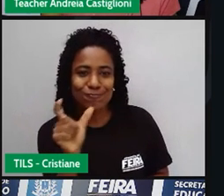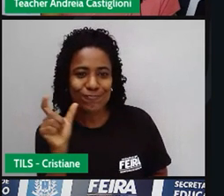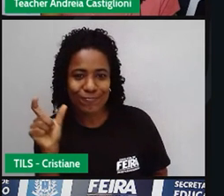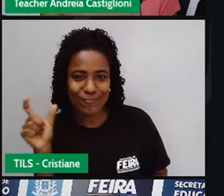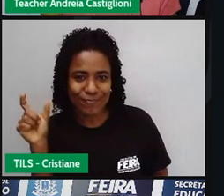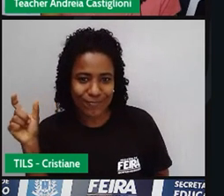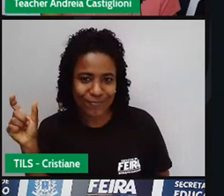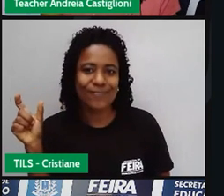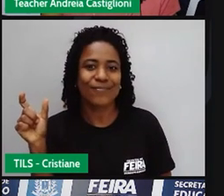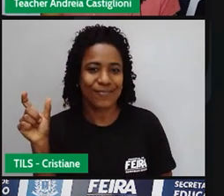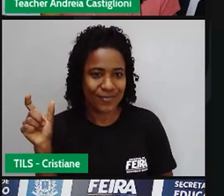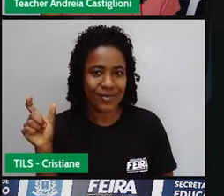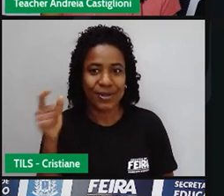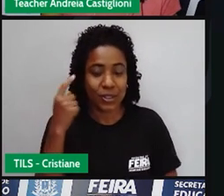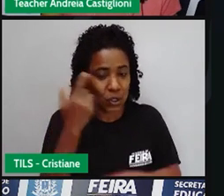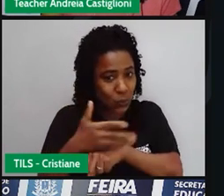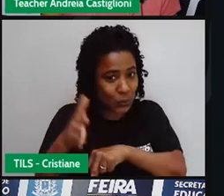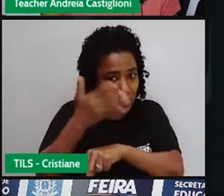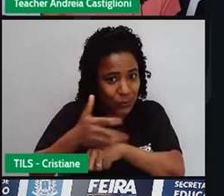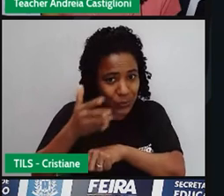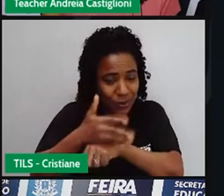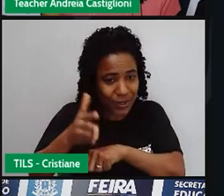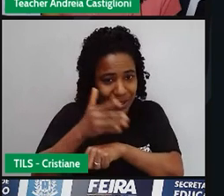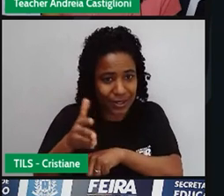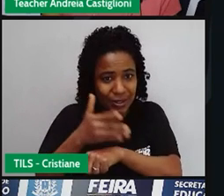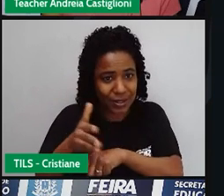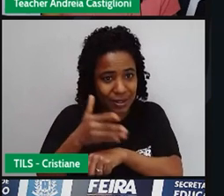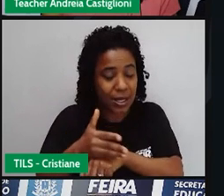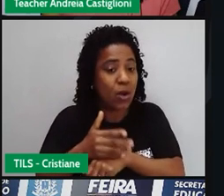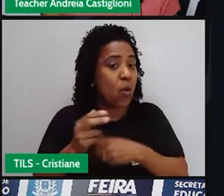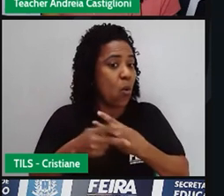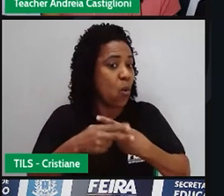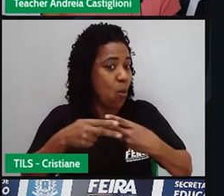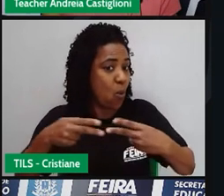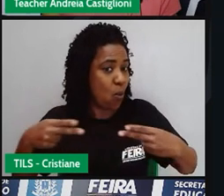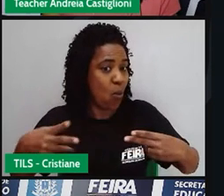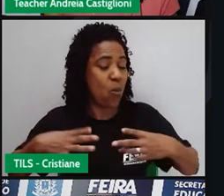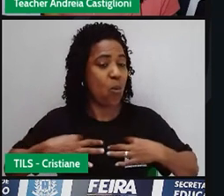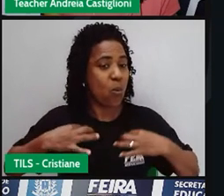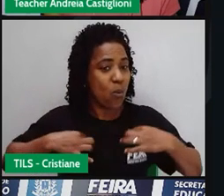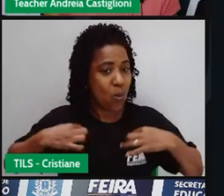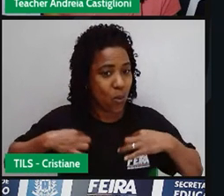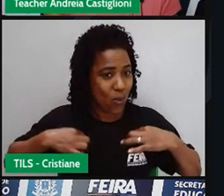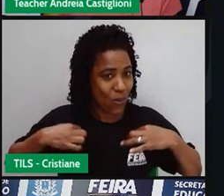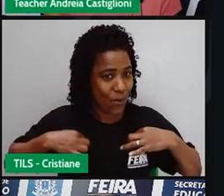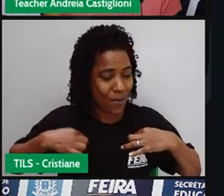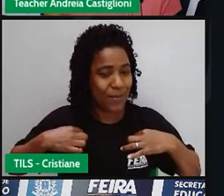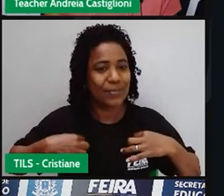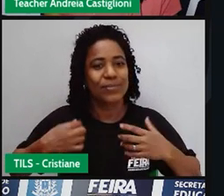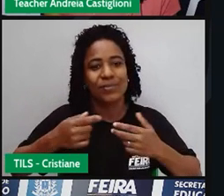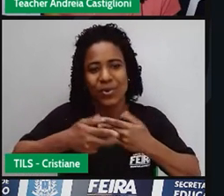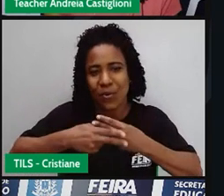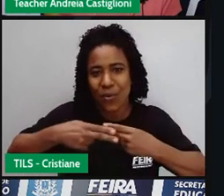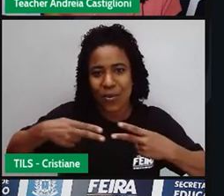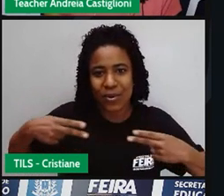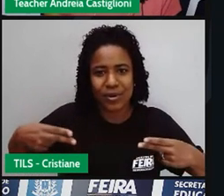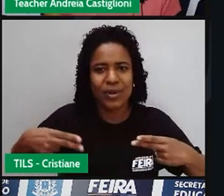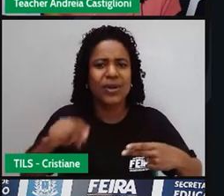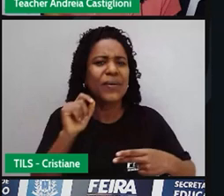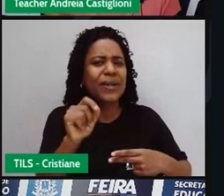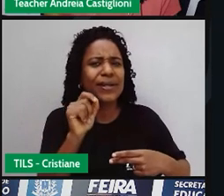entra ele é cores em inglês então vocês vão criar um Pictionary que é isso